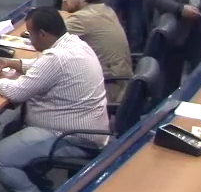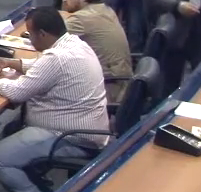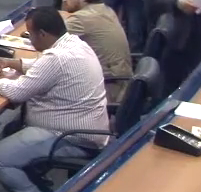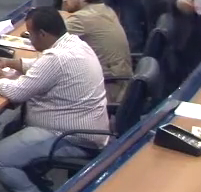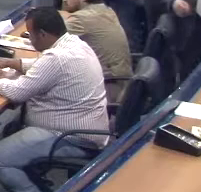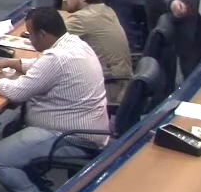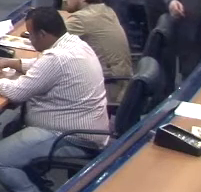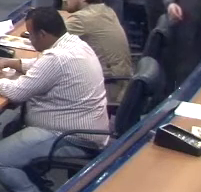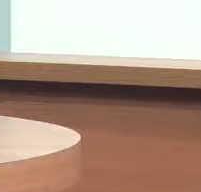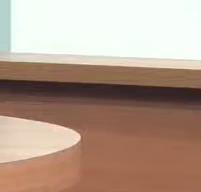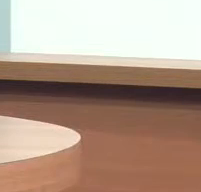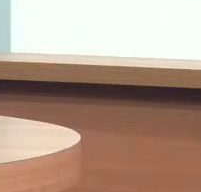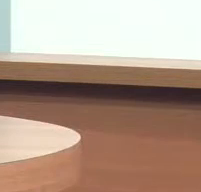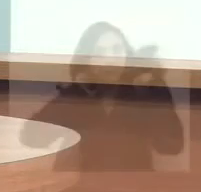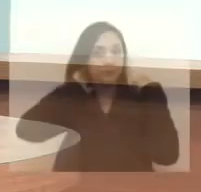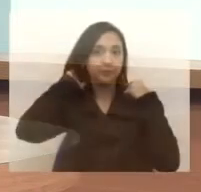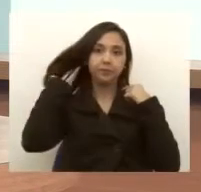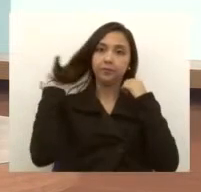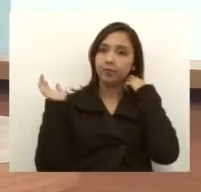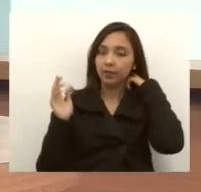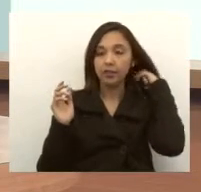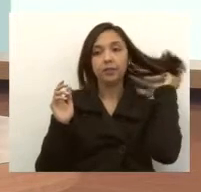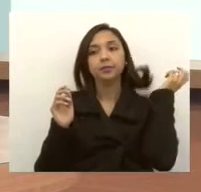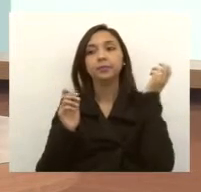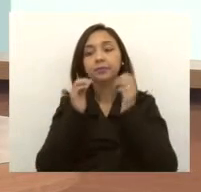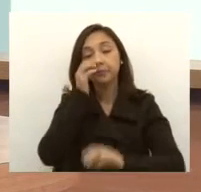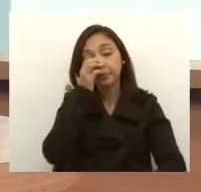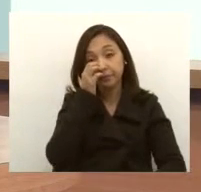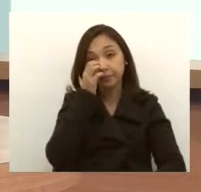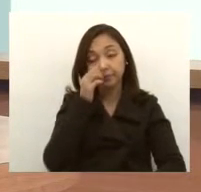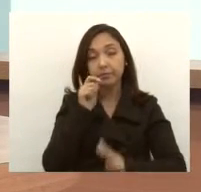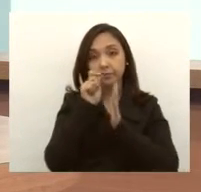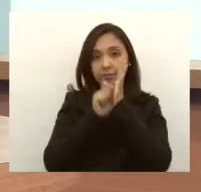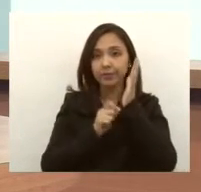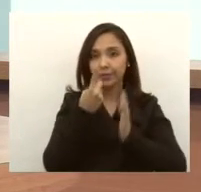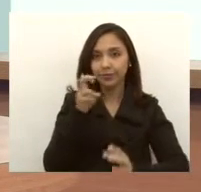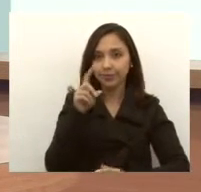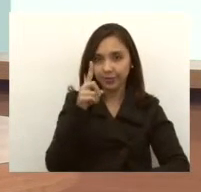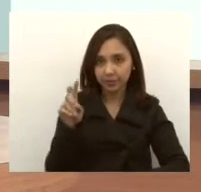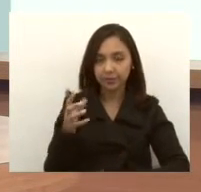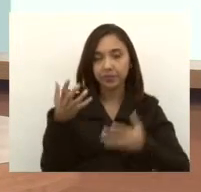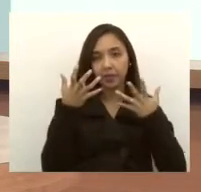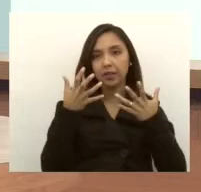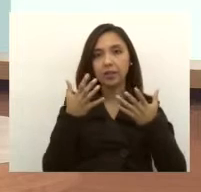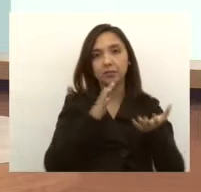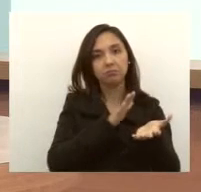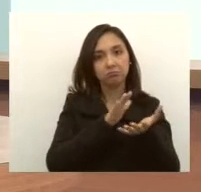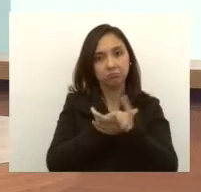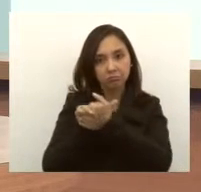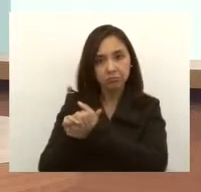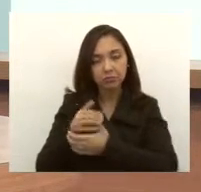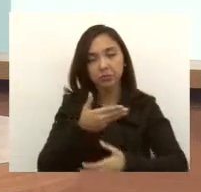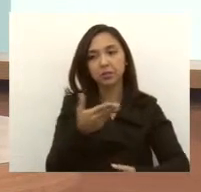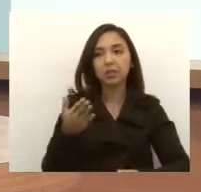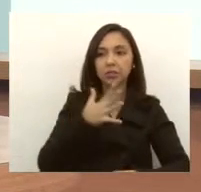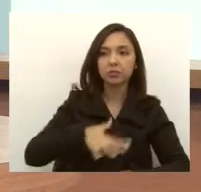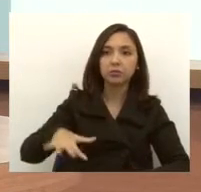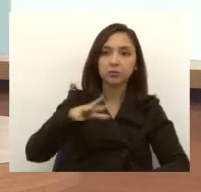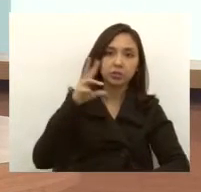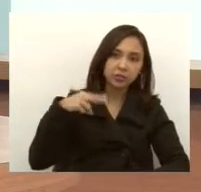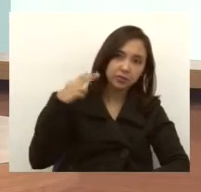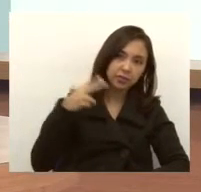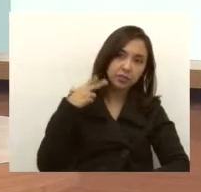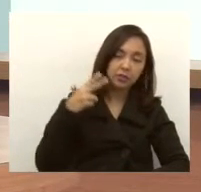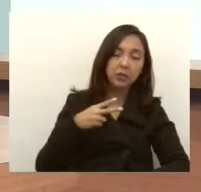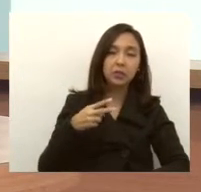vereador. Quero cumprimentar os nobres vereadores, público presente, todas as lideranças aqui